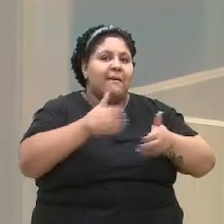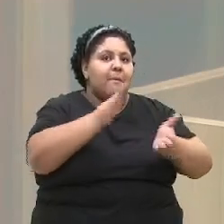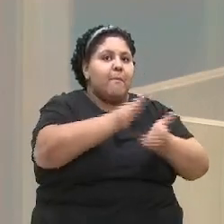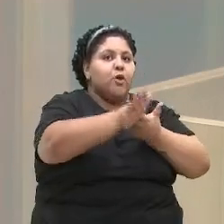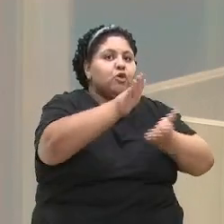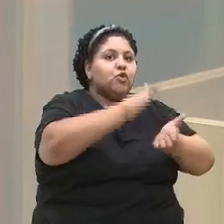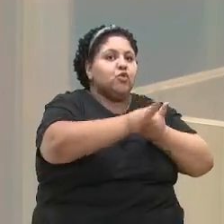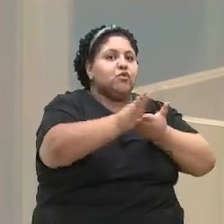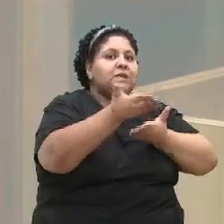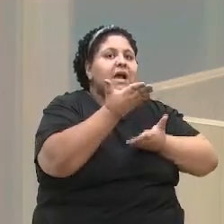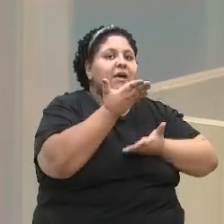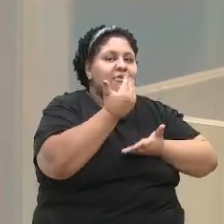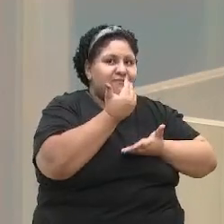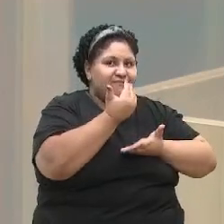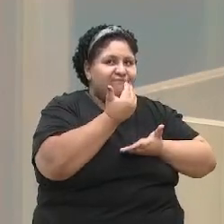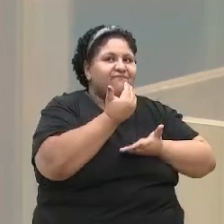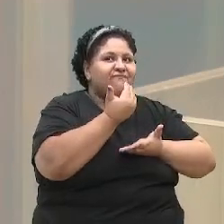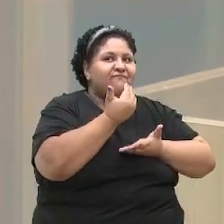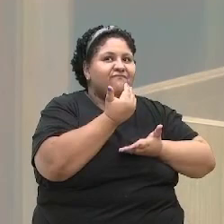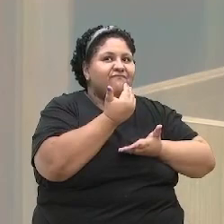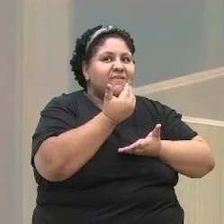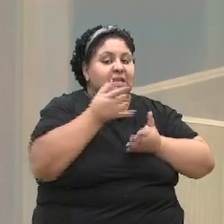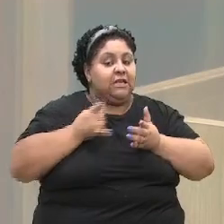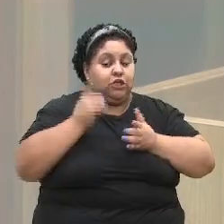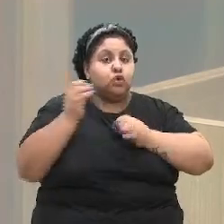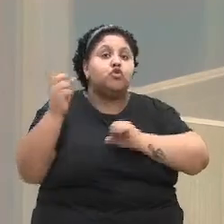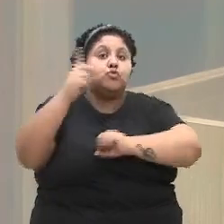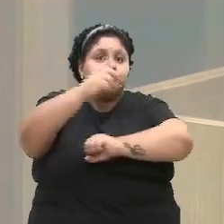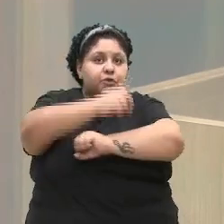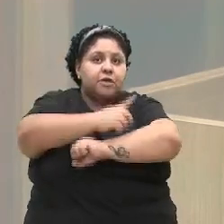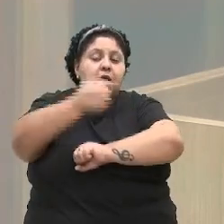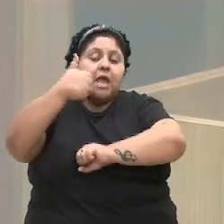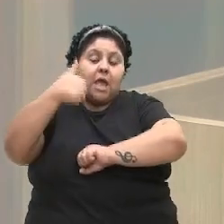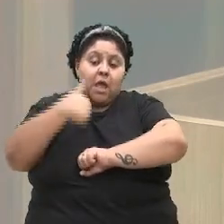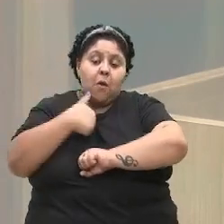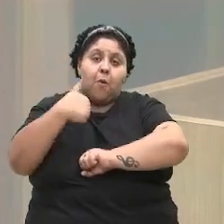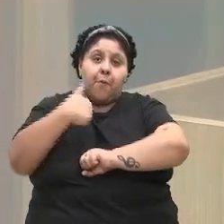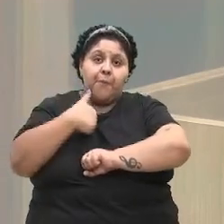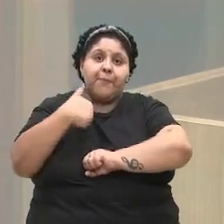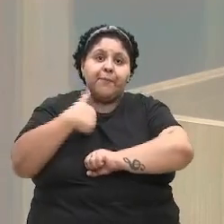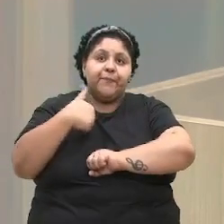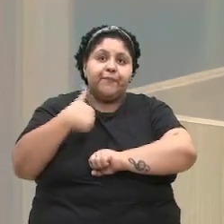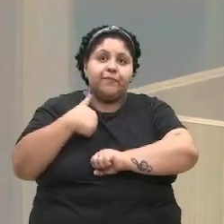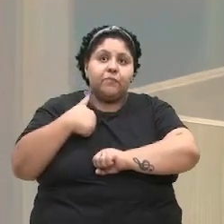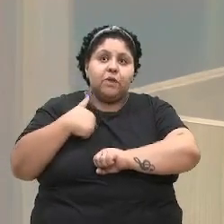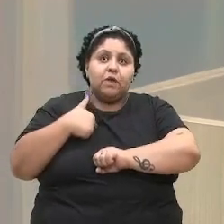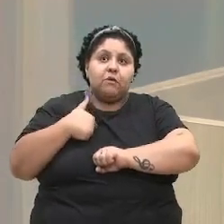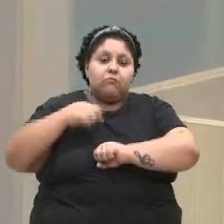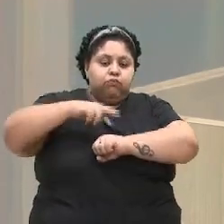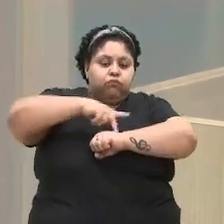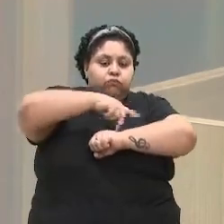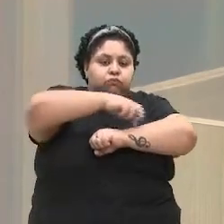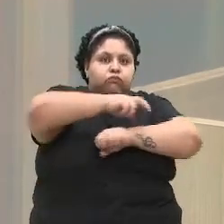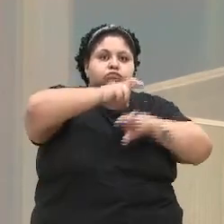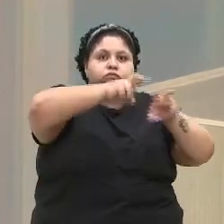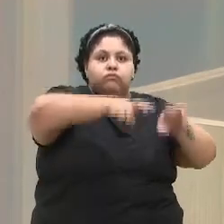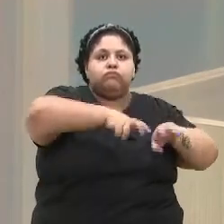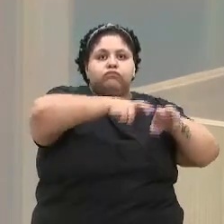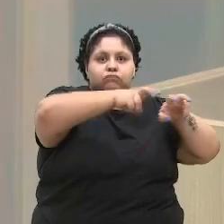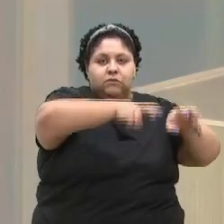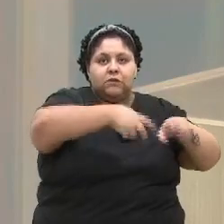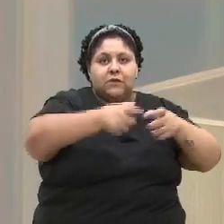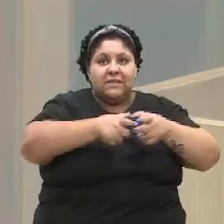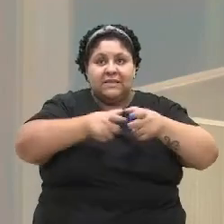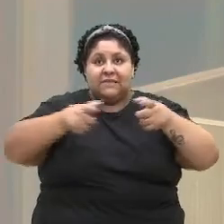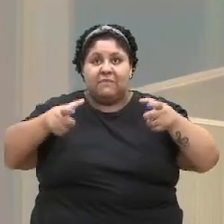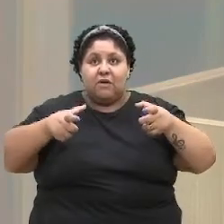básica senhoras e senhores esses últimos dias eu andei em todo o nosso interior nas maiores